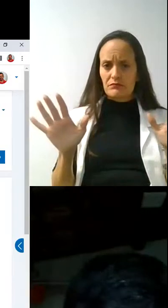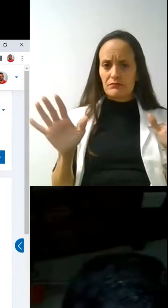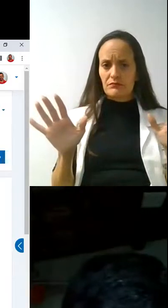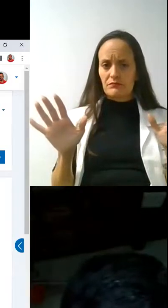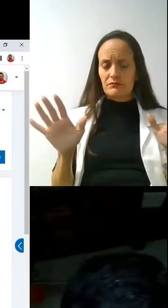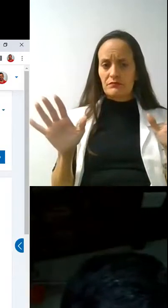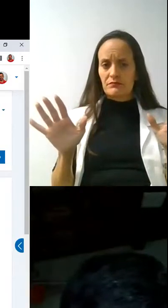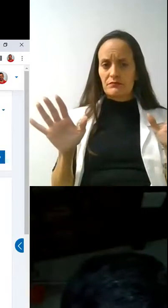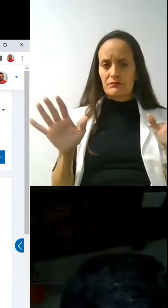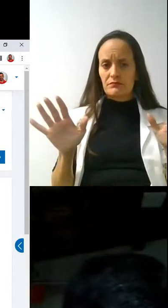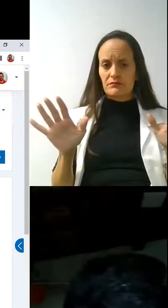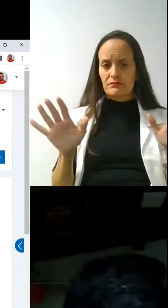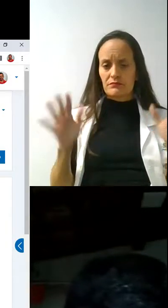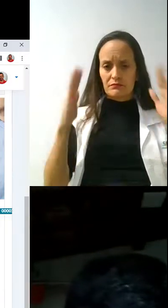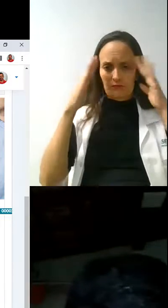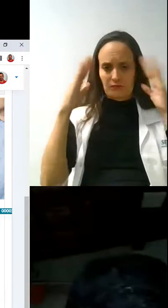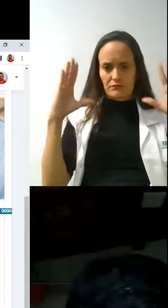Tudo tranquilo?